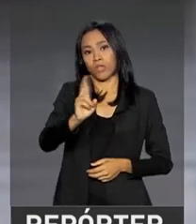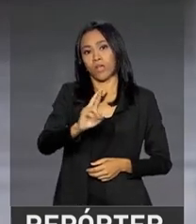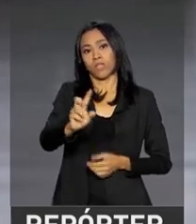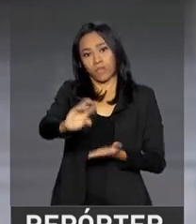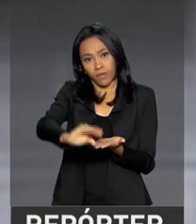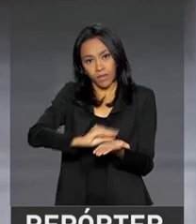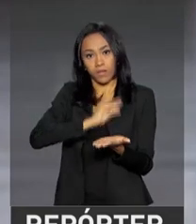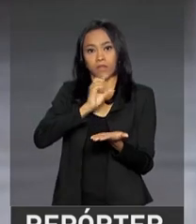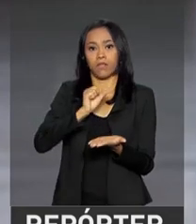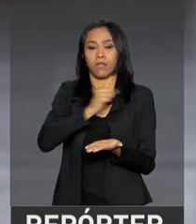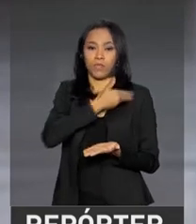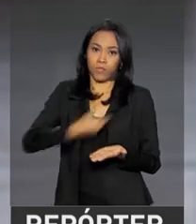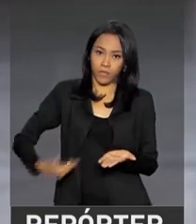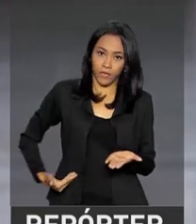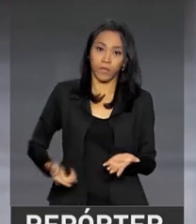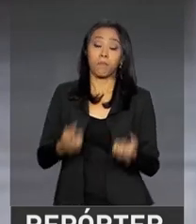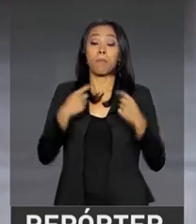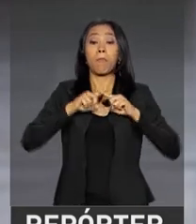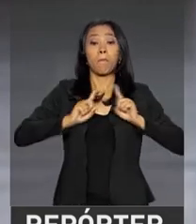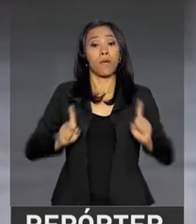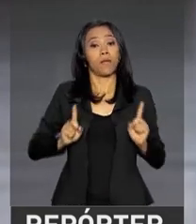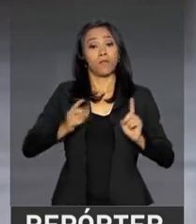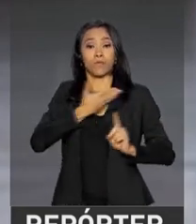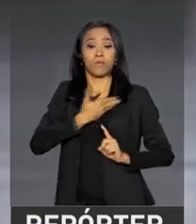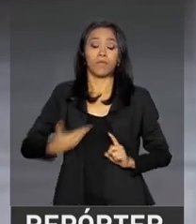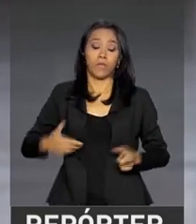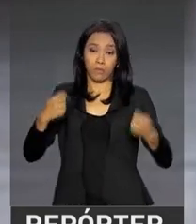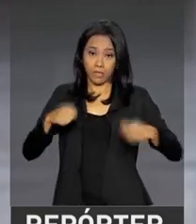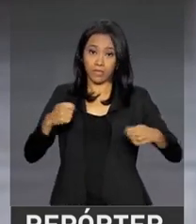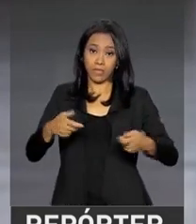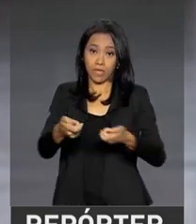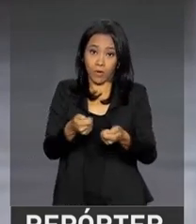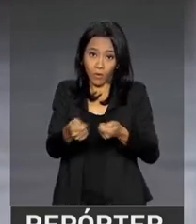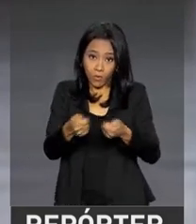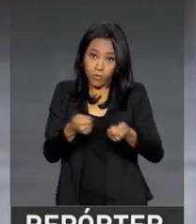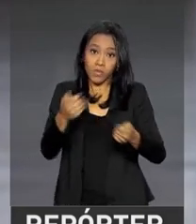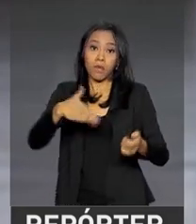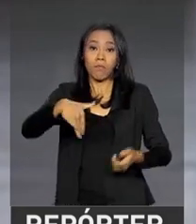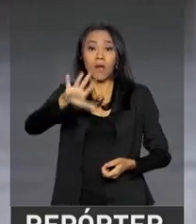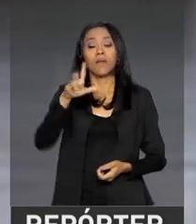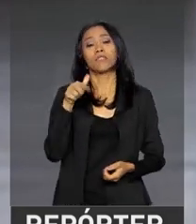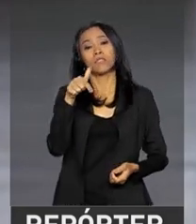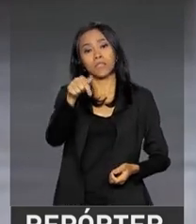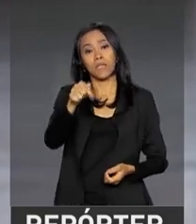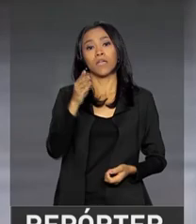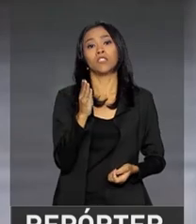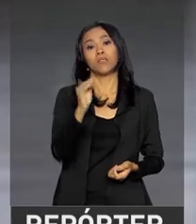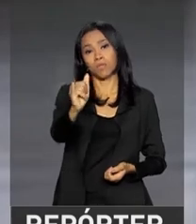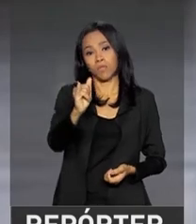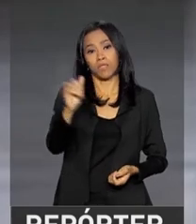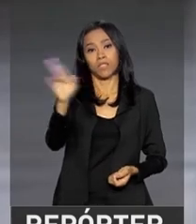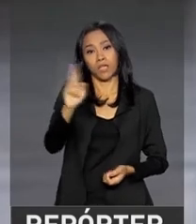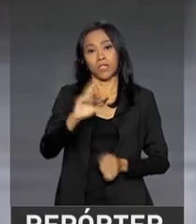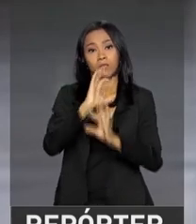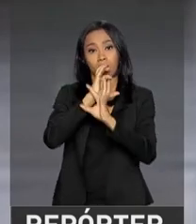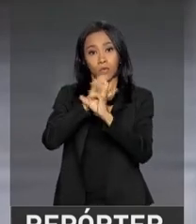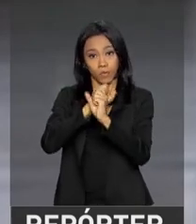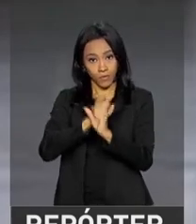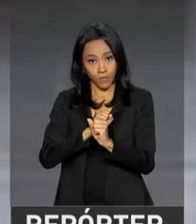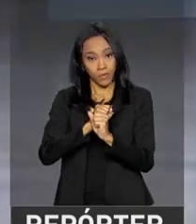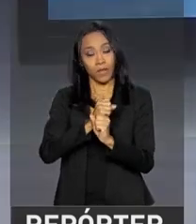governo ainda precisa economizar este ano mais de 7 bilhões de reais para ajustar as contas públicas